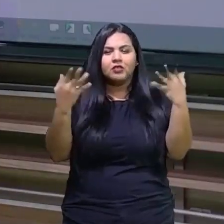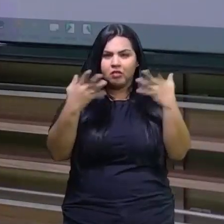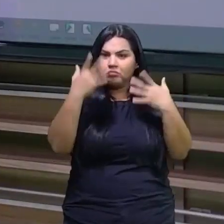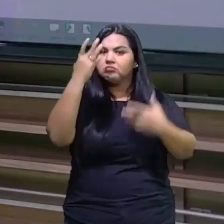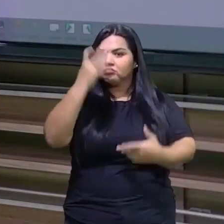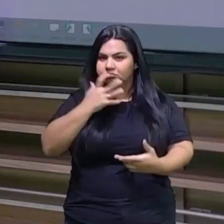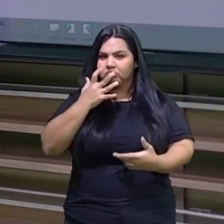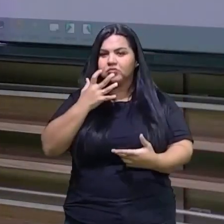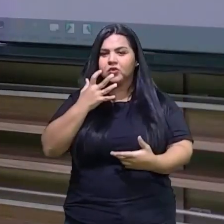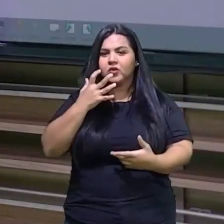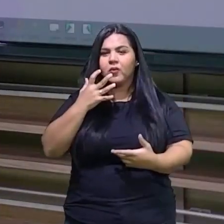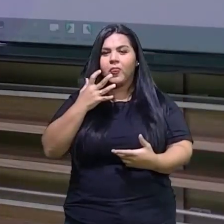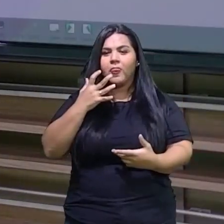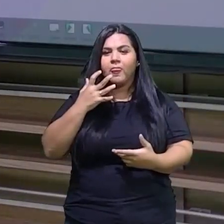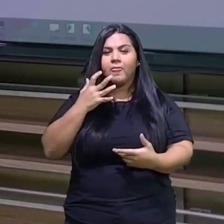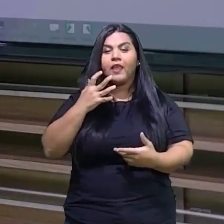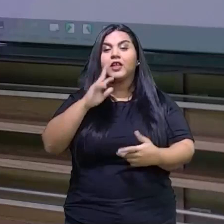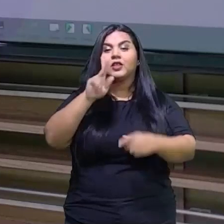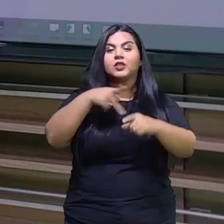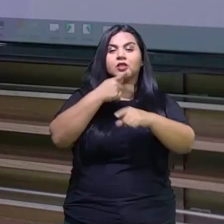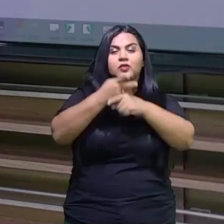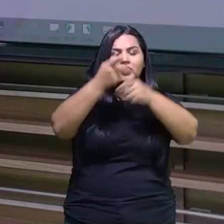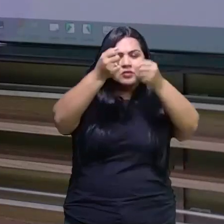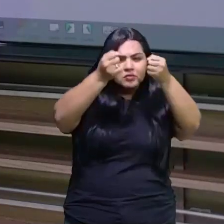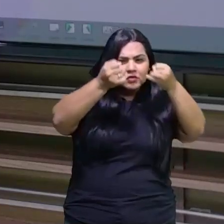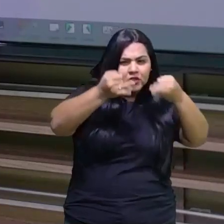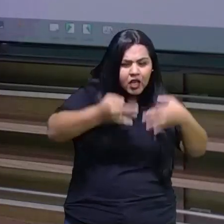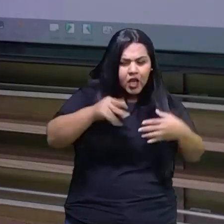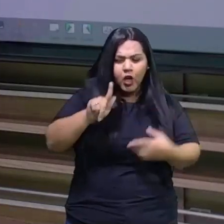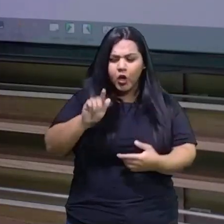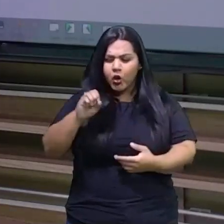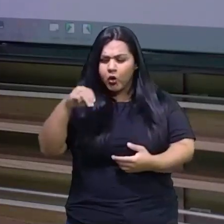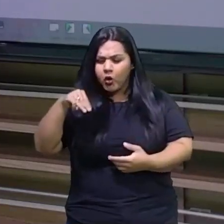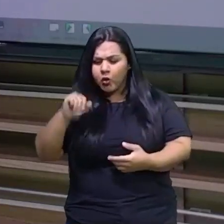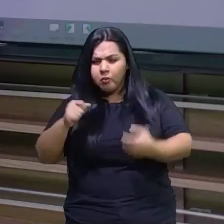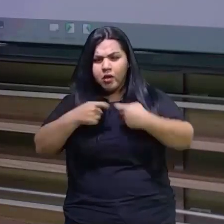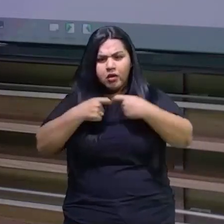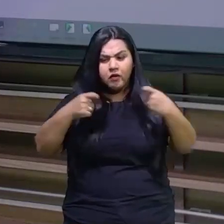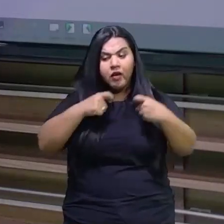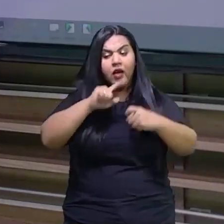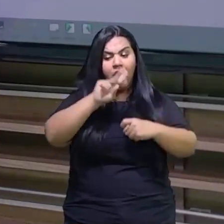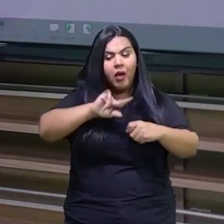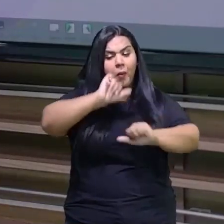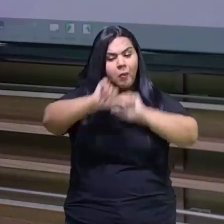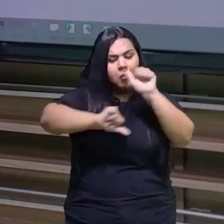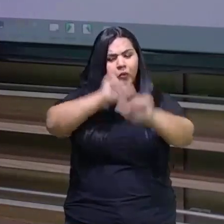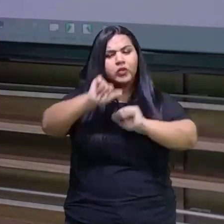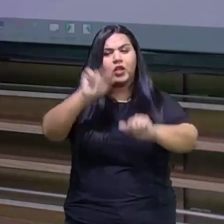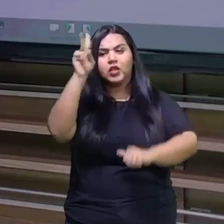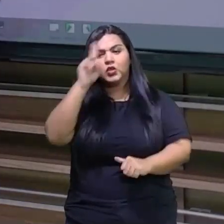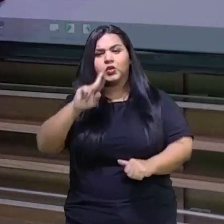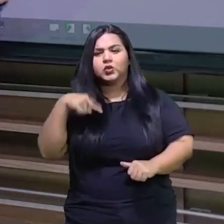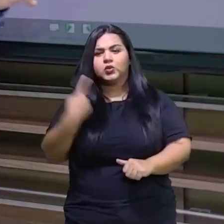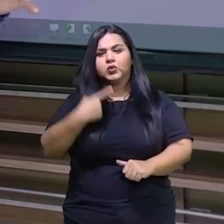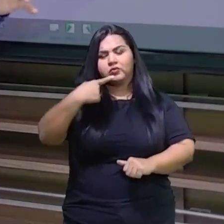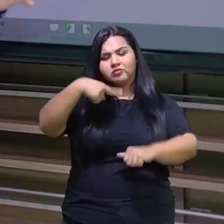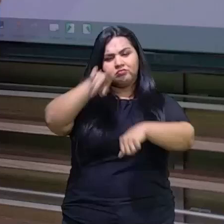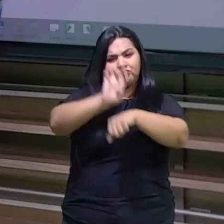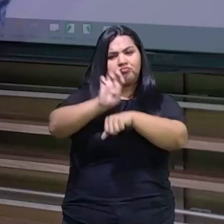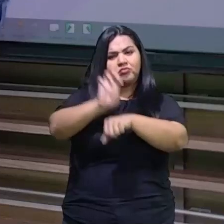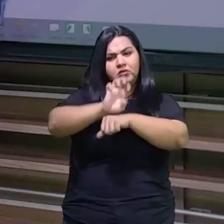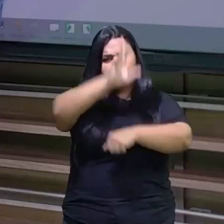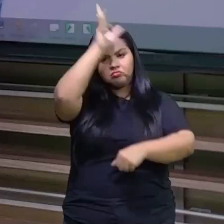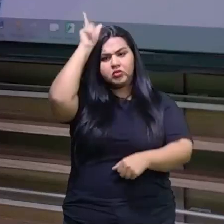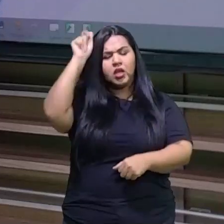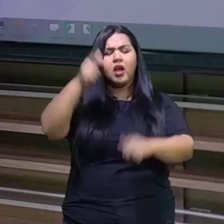sério. Quando a gente vai falar dessa goma elástica, isso vai mudar a história do nosso estado, completamente.